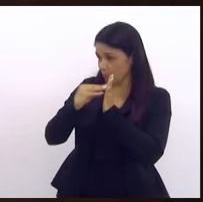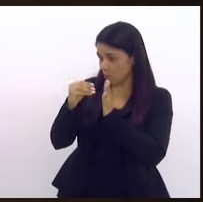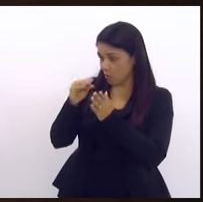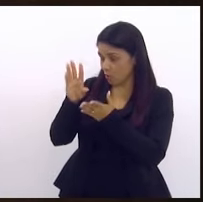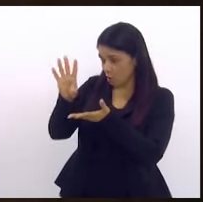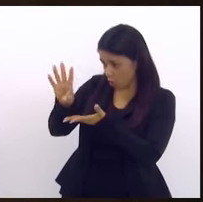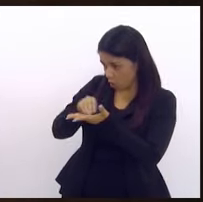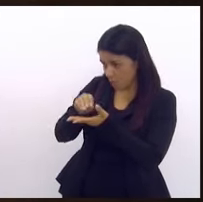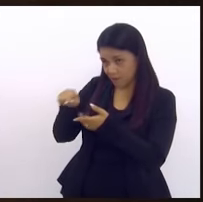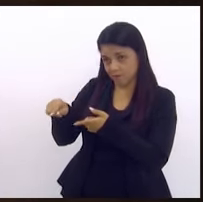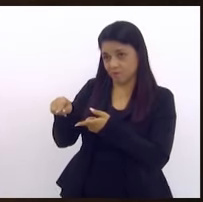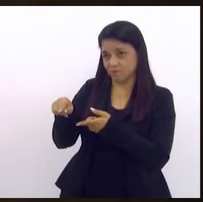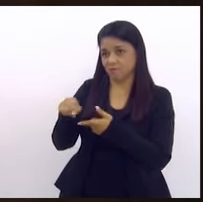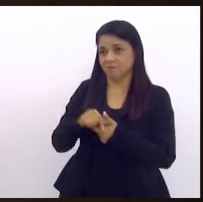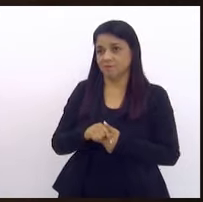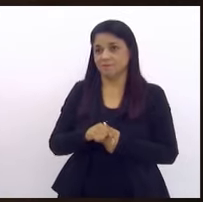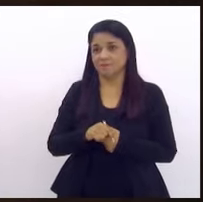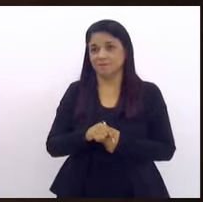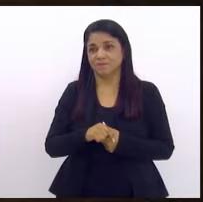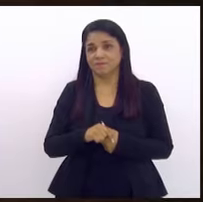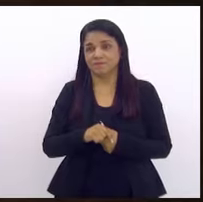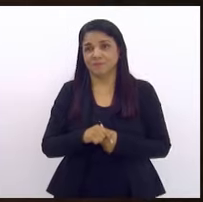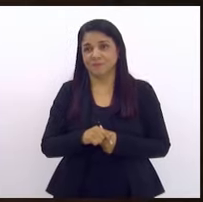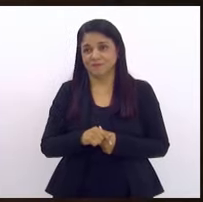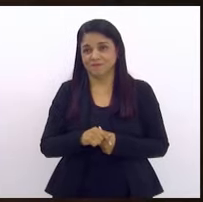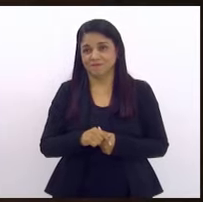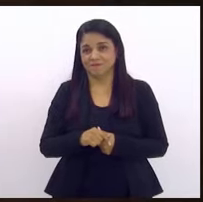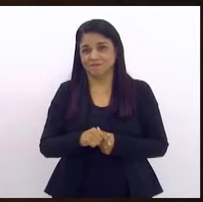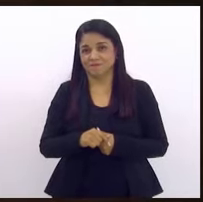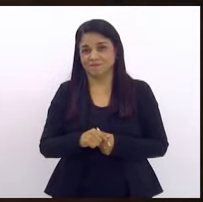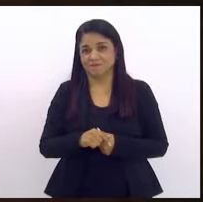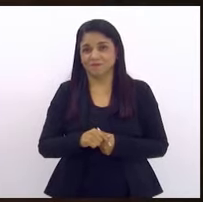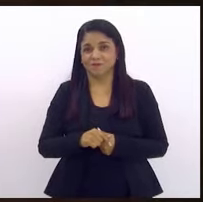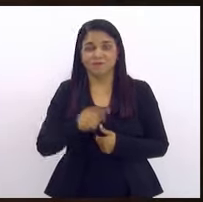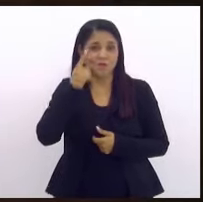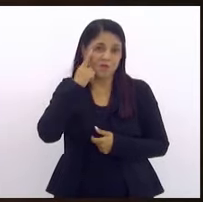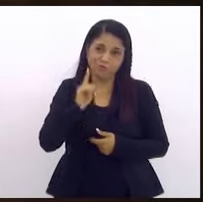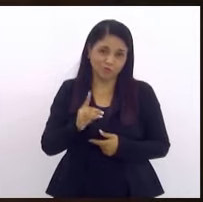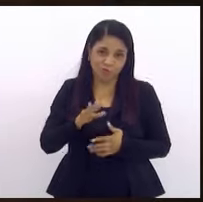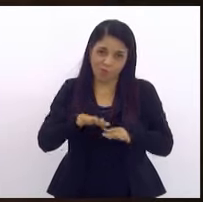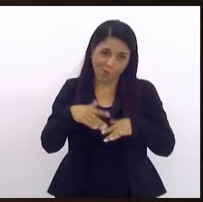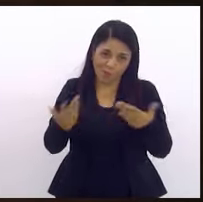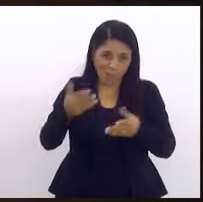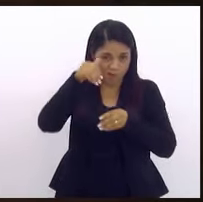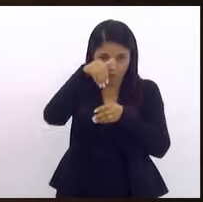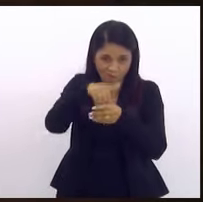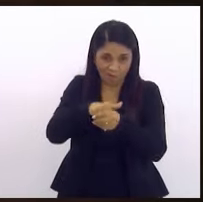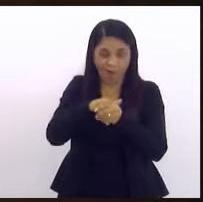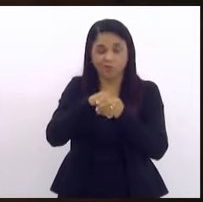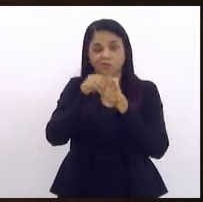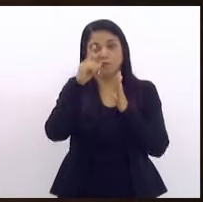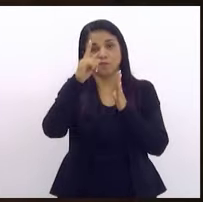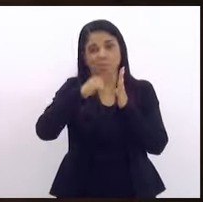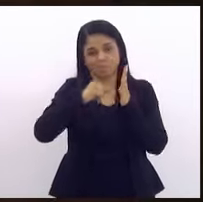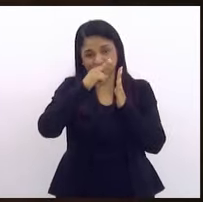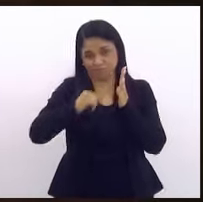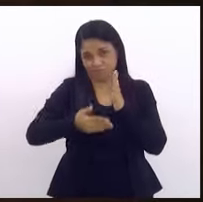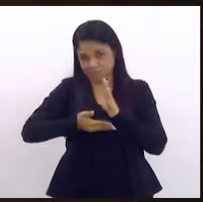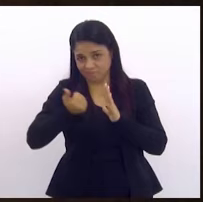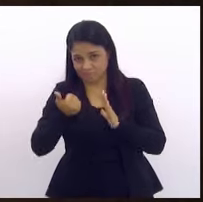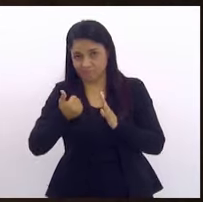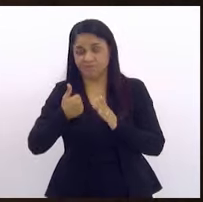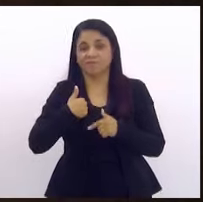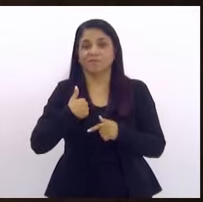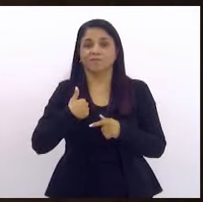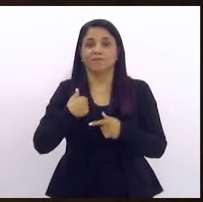Do Amorim, qual é que é? Também, eu não sei qual, mas voto pela derrubada do veto do